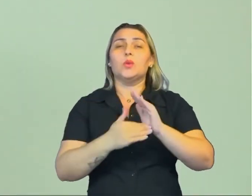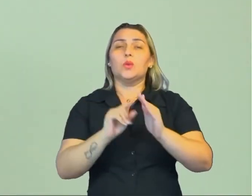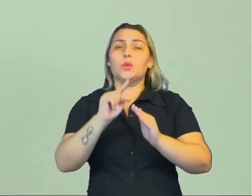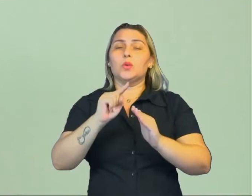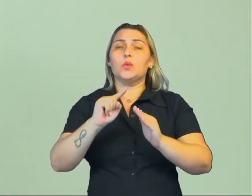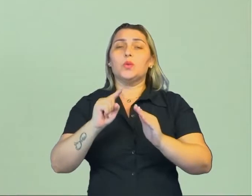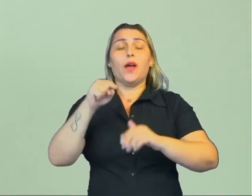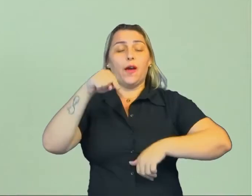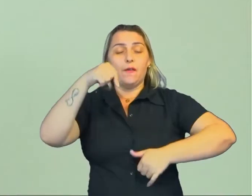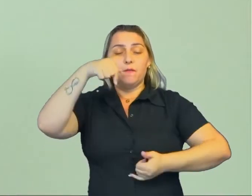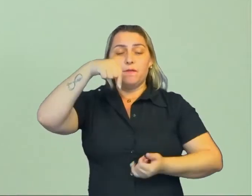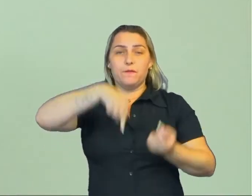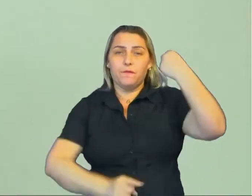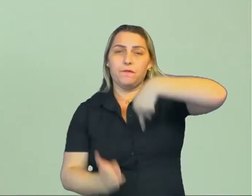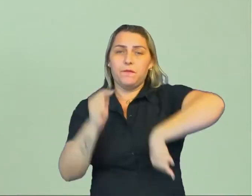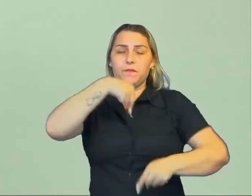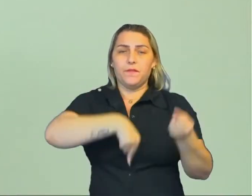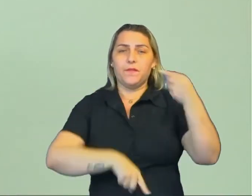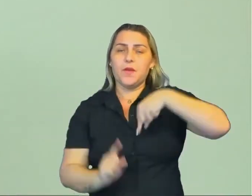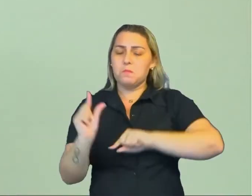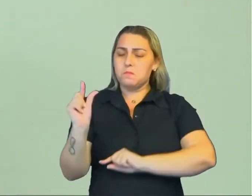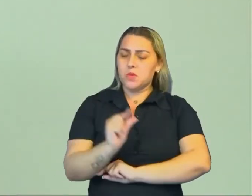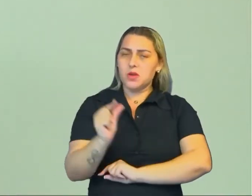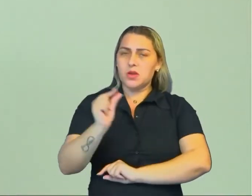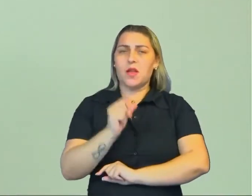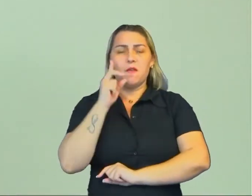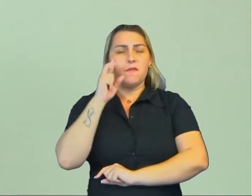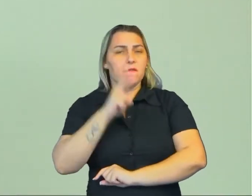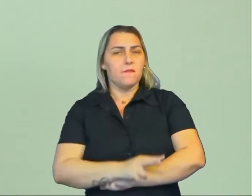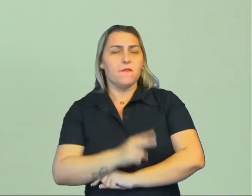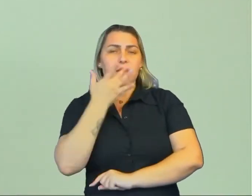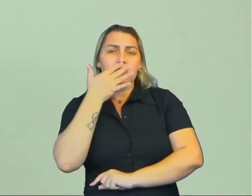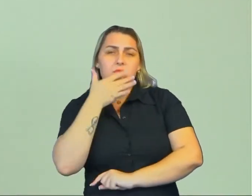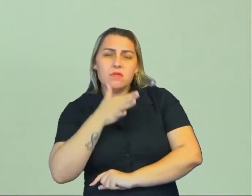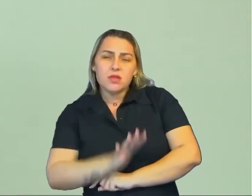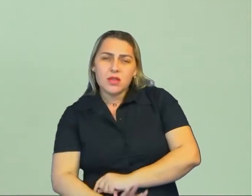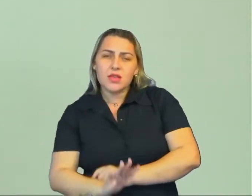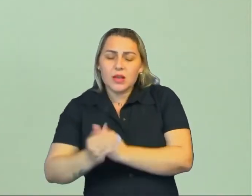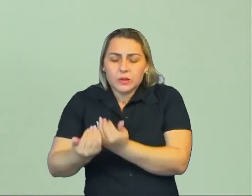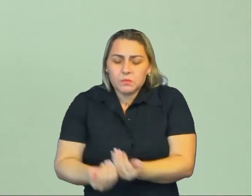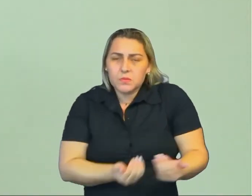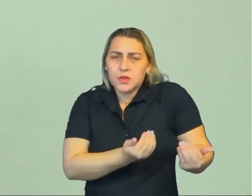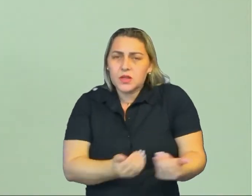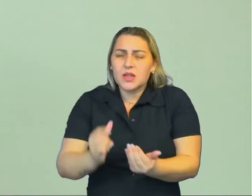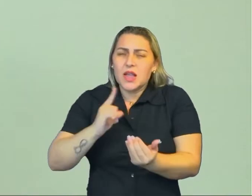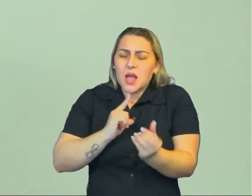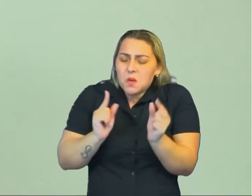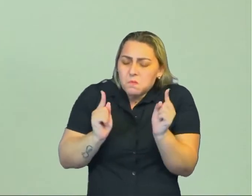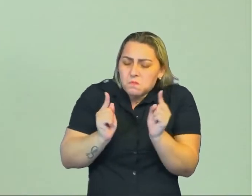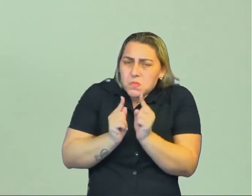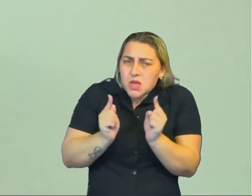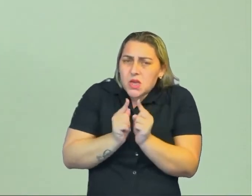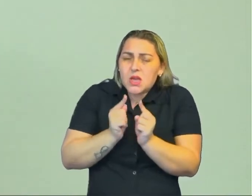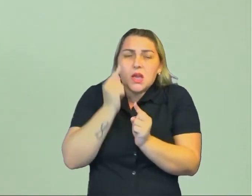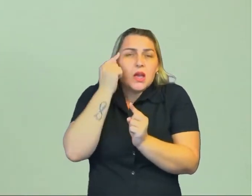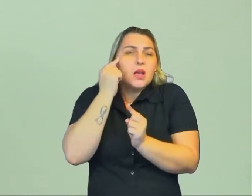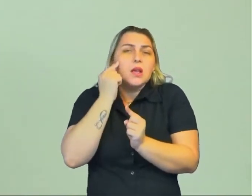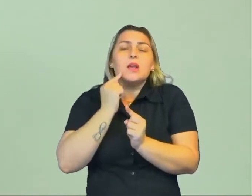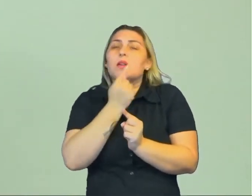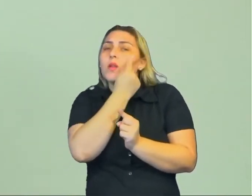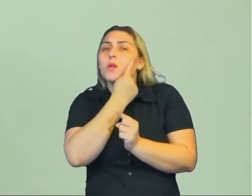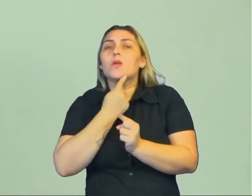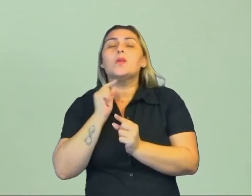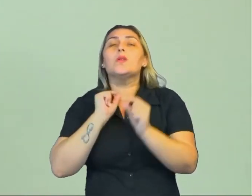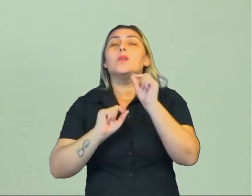aqueles minúsculos vasos que você vê em criança, recém-nascido, que tem aqueles vasozinhos simplesinhos no rosto.